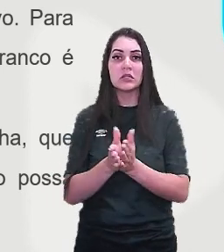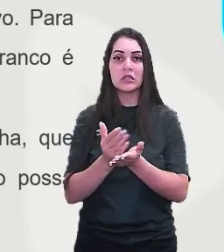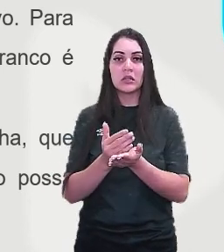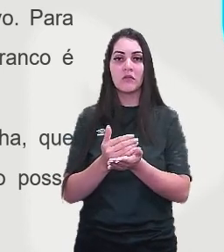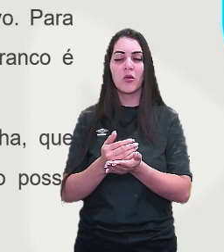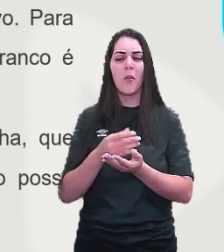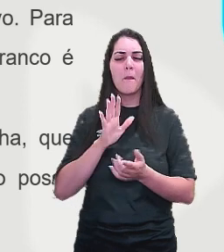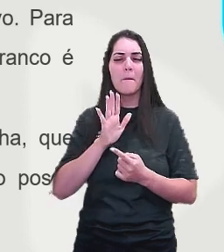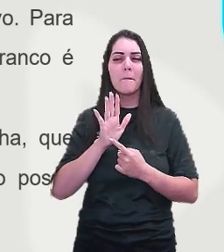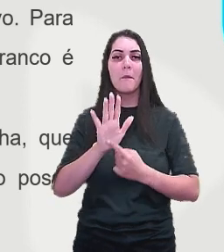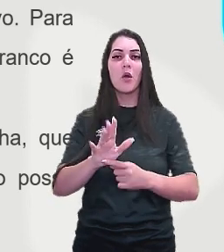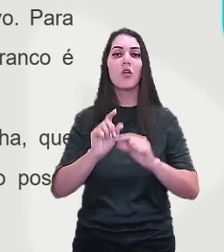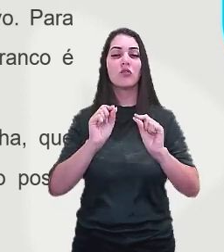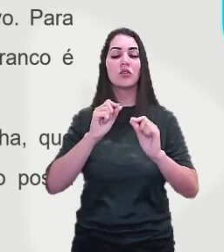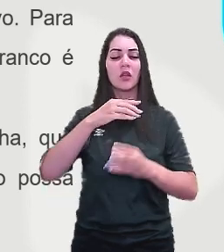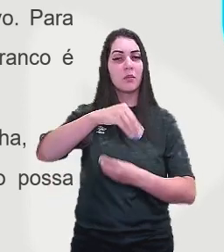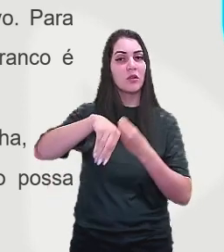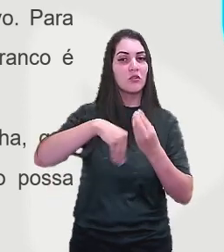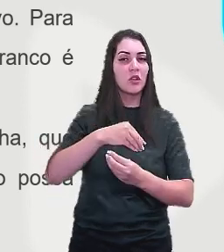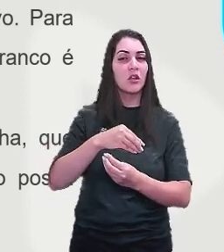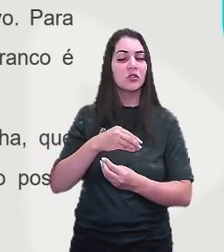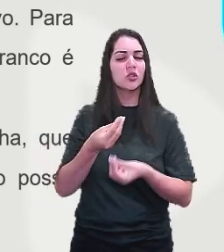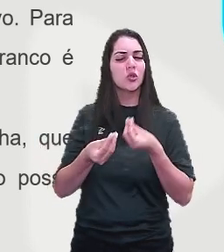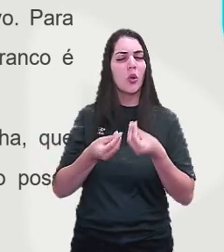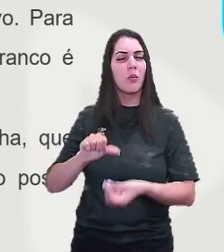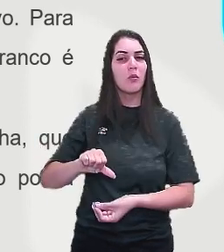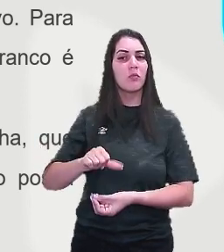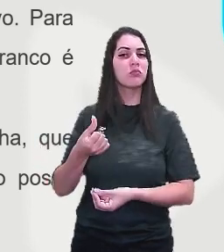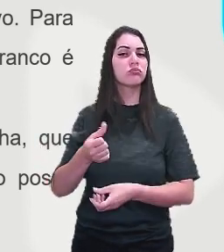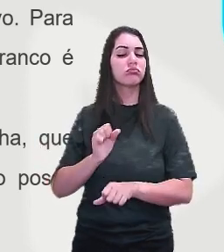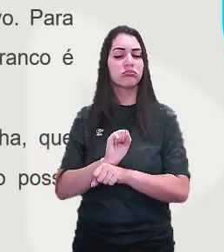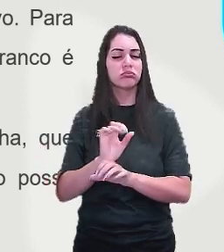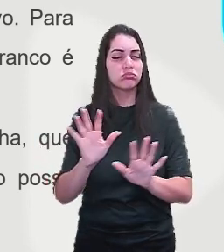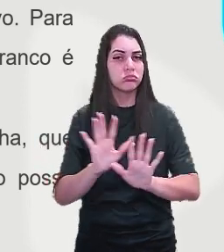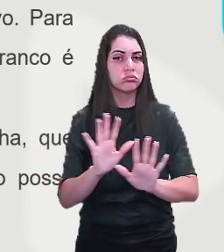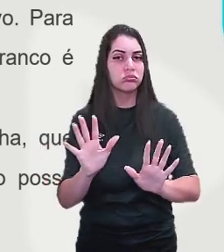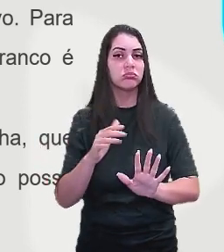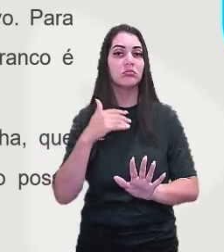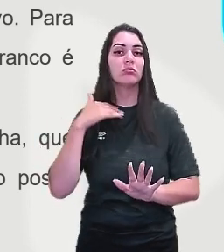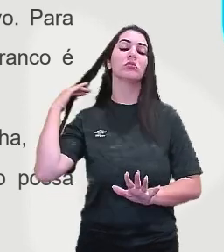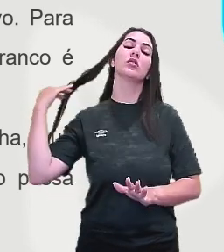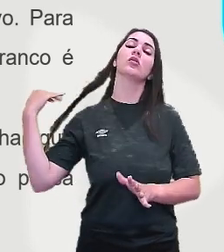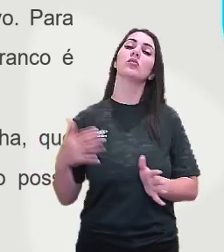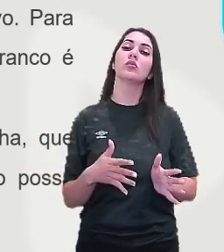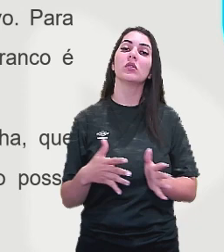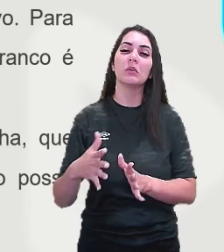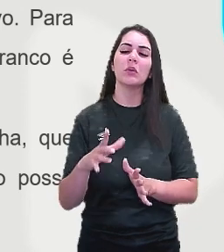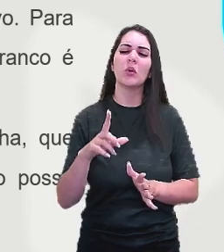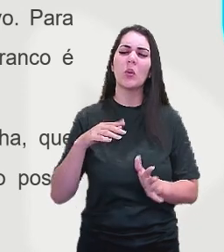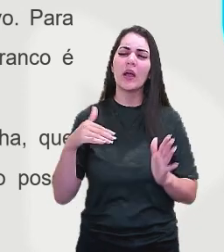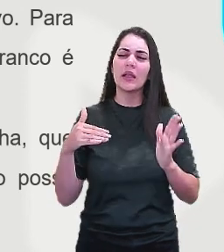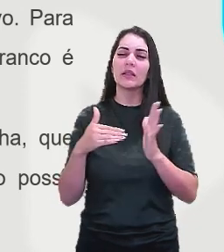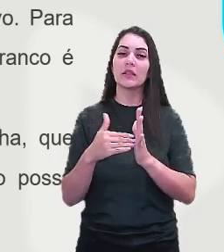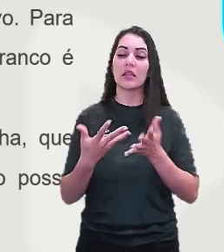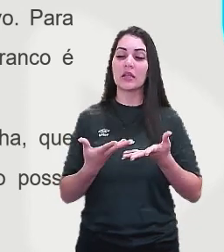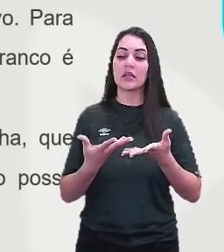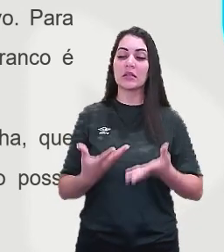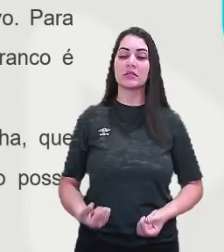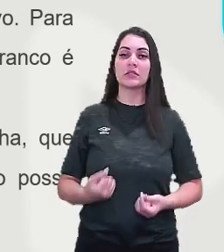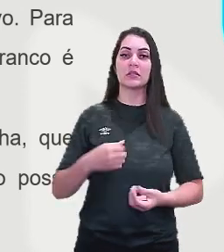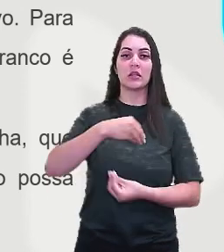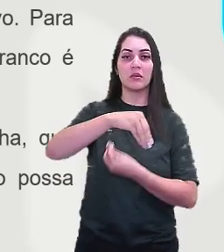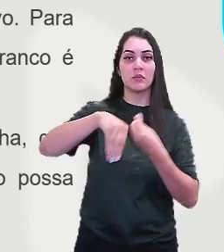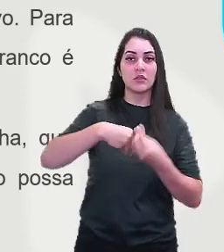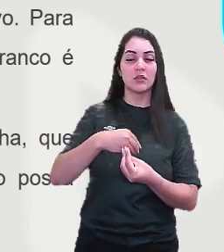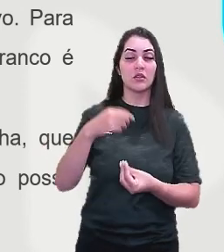forma positiva, mas não só parou por aí. O caminho até ser aceita a mestiçagem no Brasil foi um caminho longo.